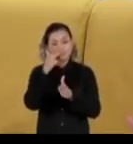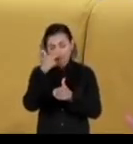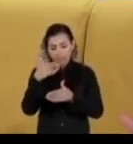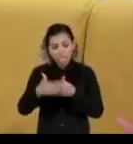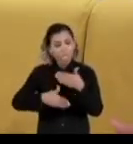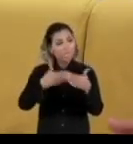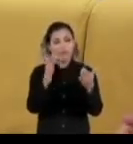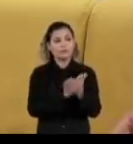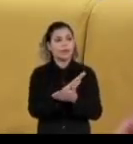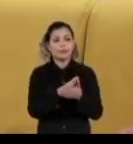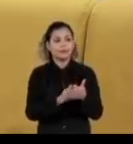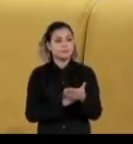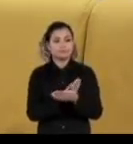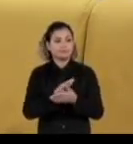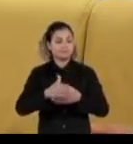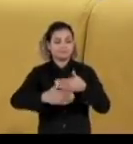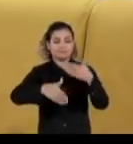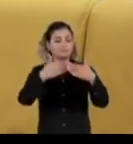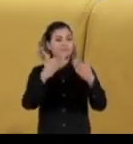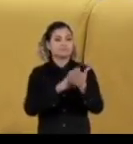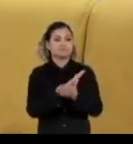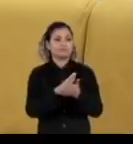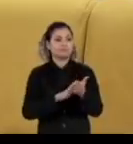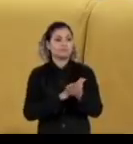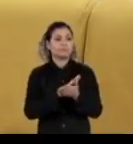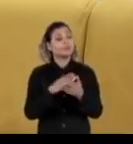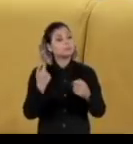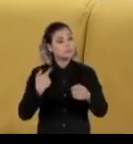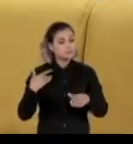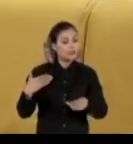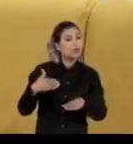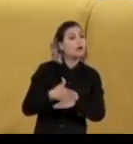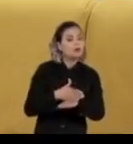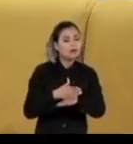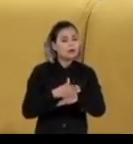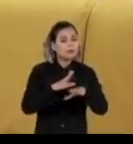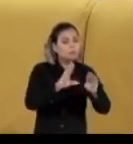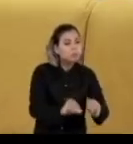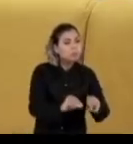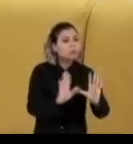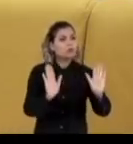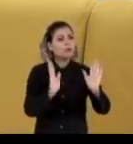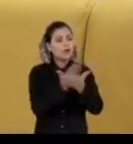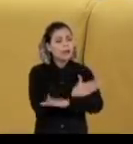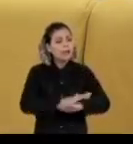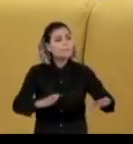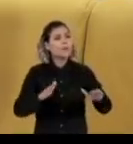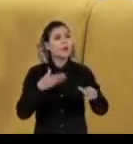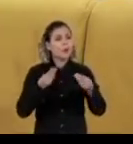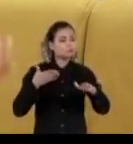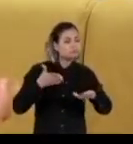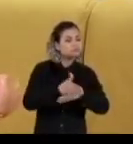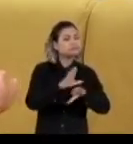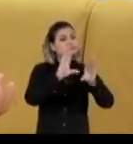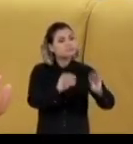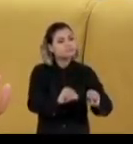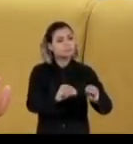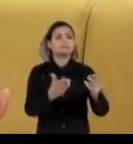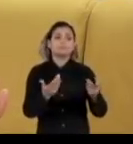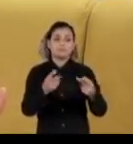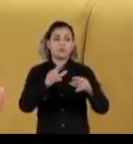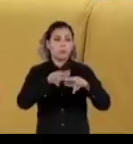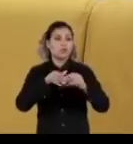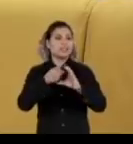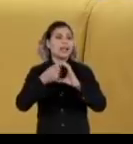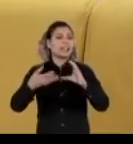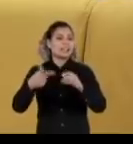não avançam para as questões de intervenção, em como é que são de fato as intervenções devem ser a partir das